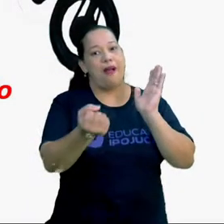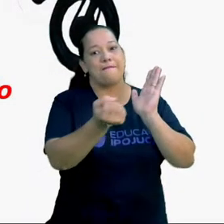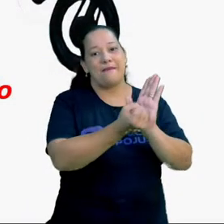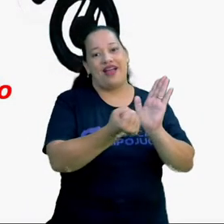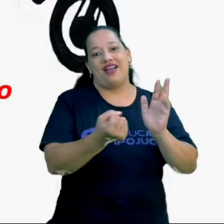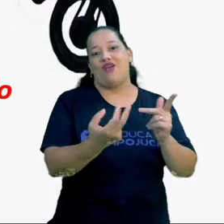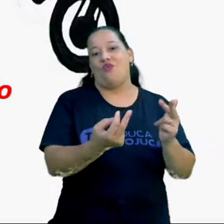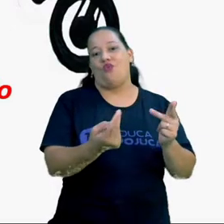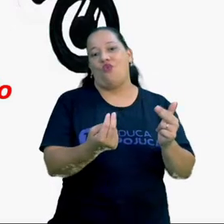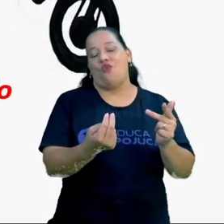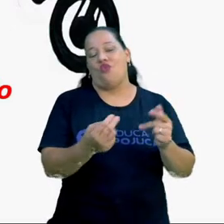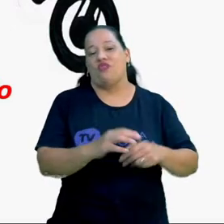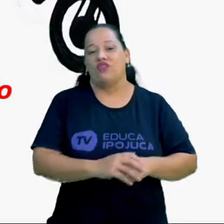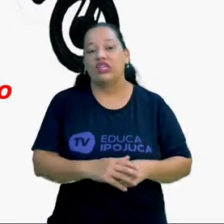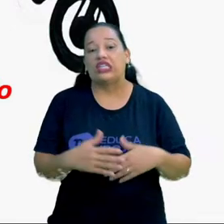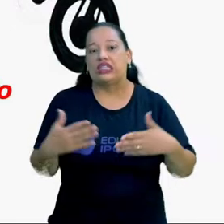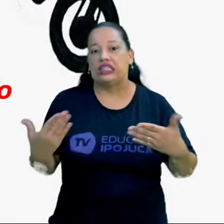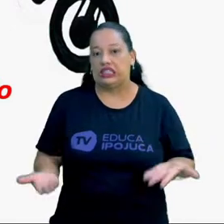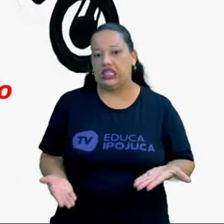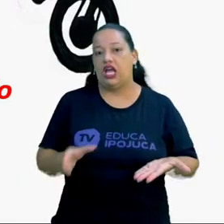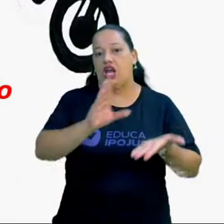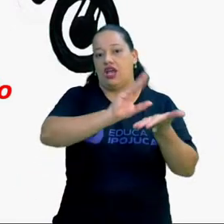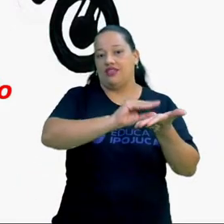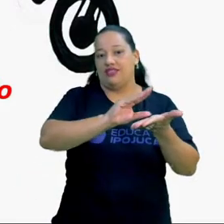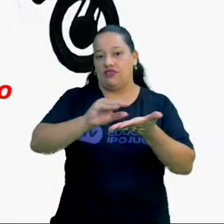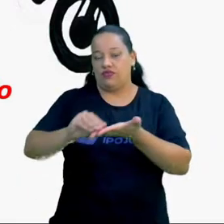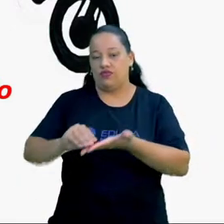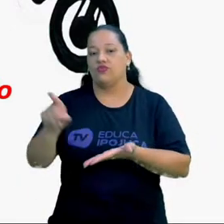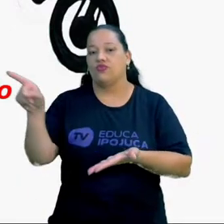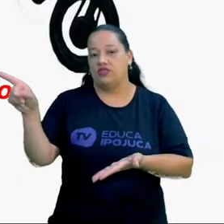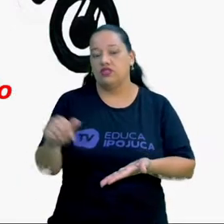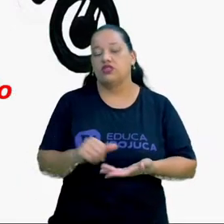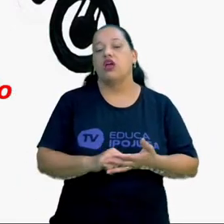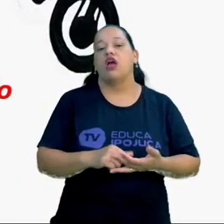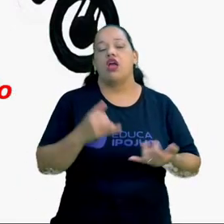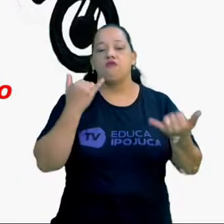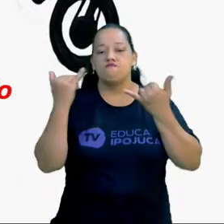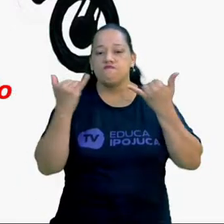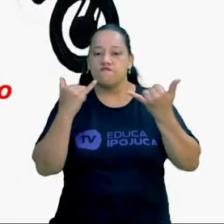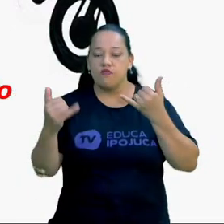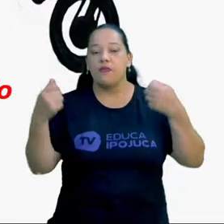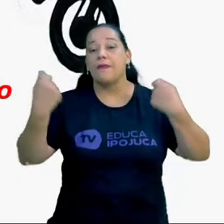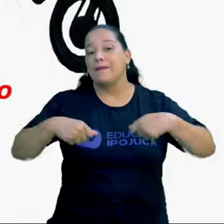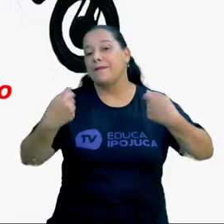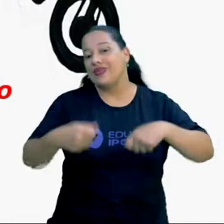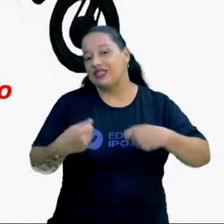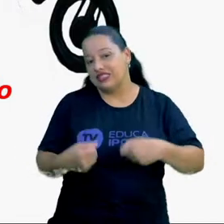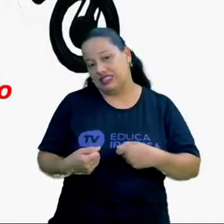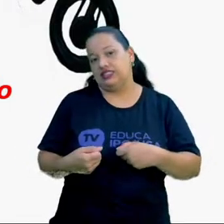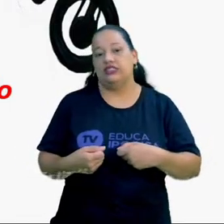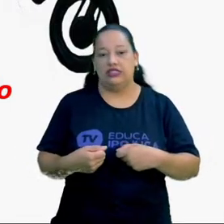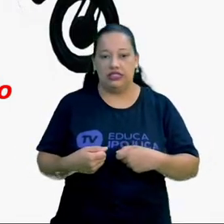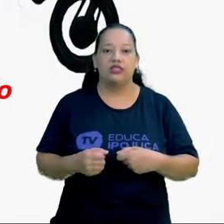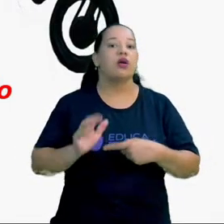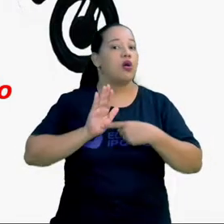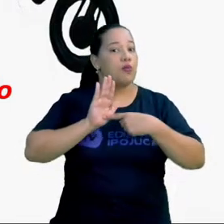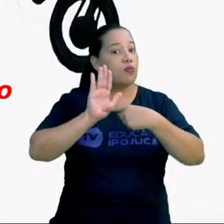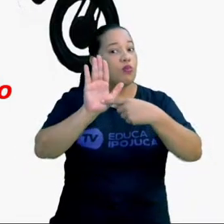ok? Então, esses dados, essas informações são necessárias para representar